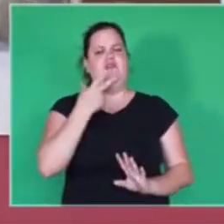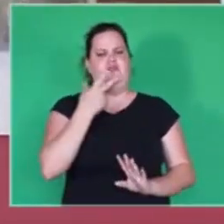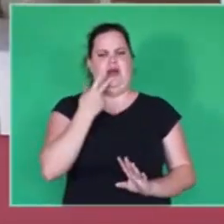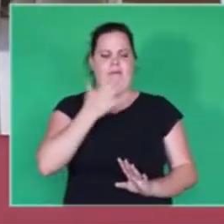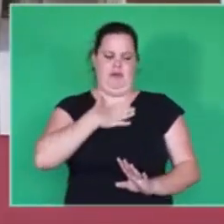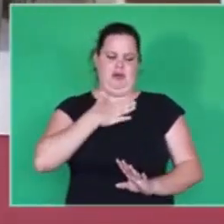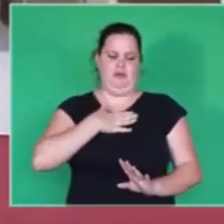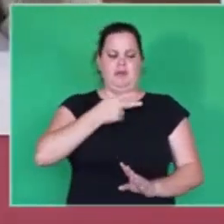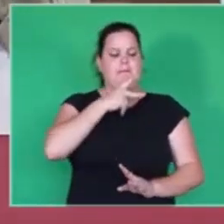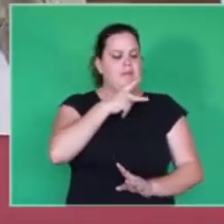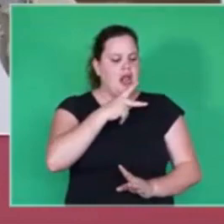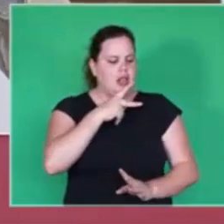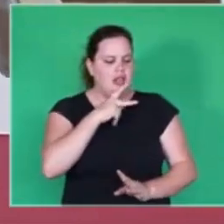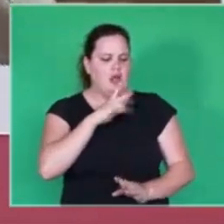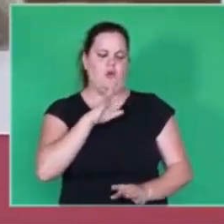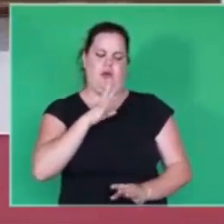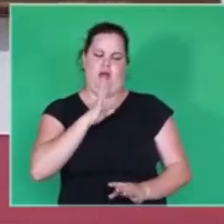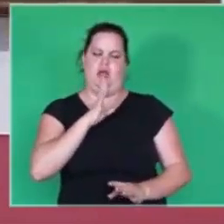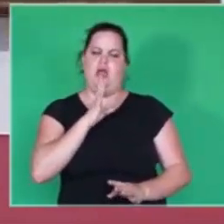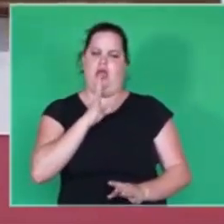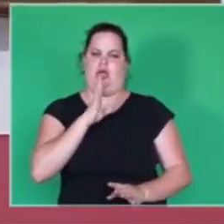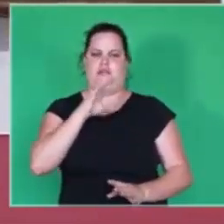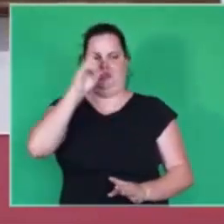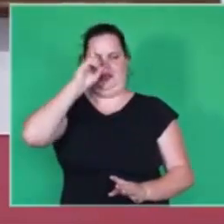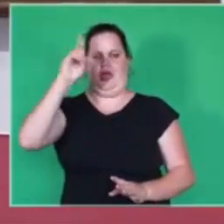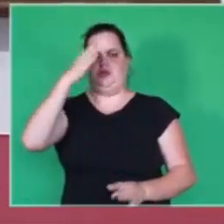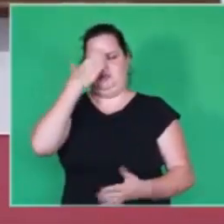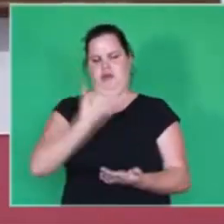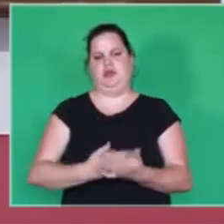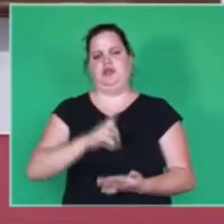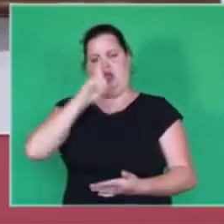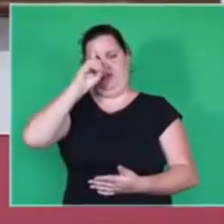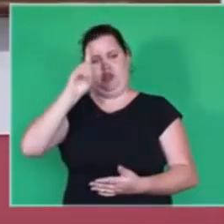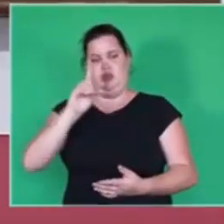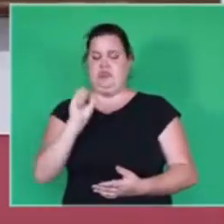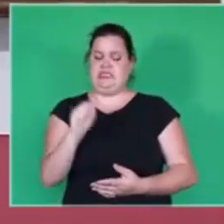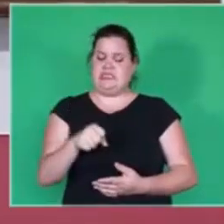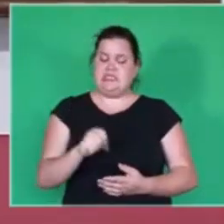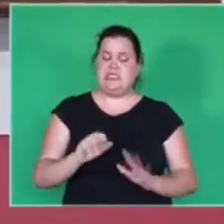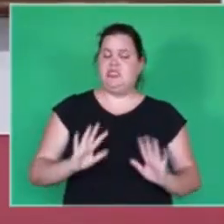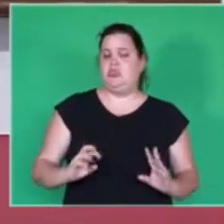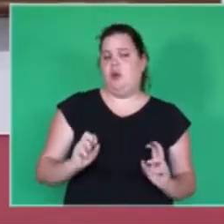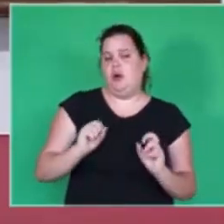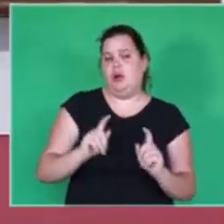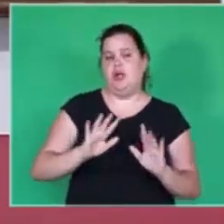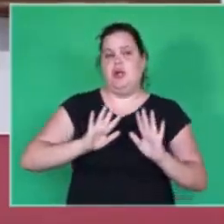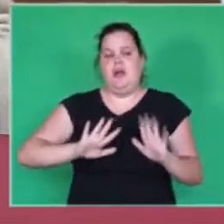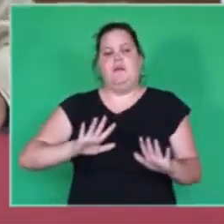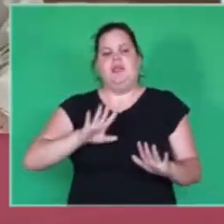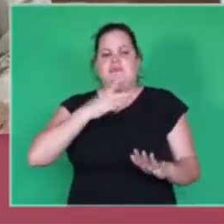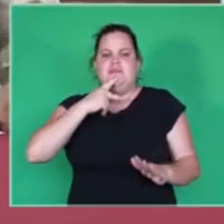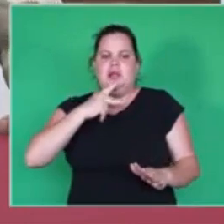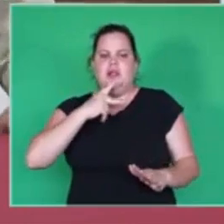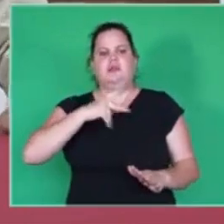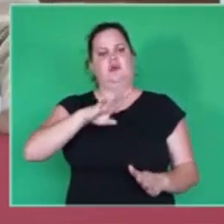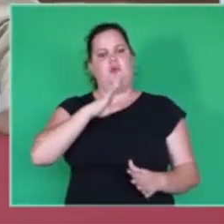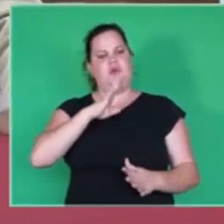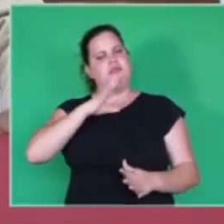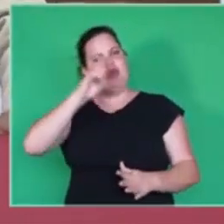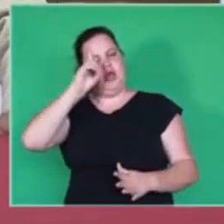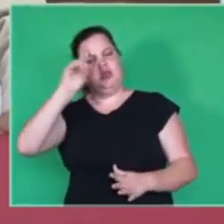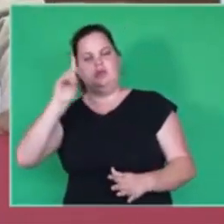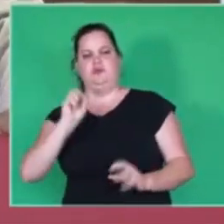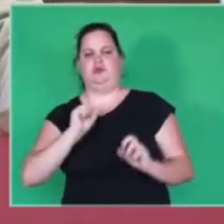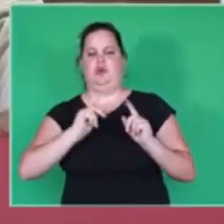Platão, ele entendia até que Deus existia, mas ele não sabia onde e como explicar tudo isso. Era um entendimento que eu